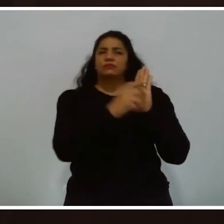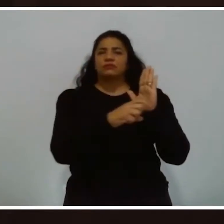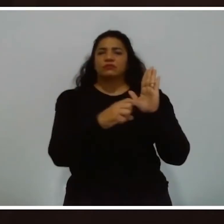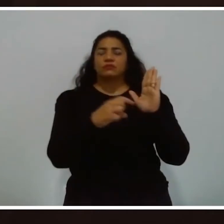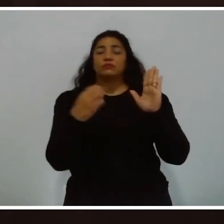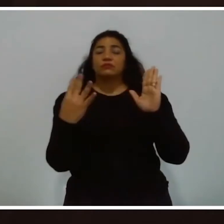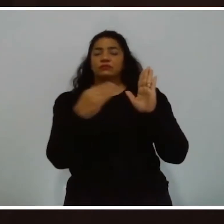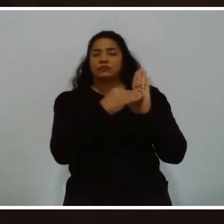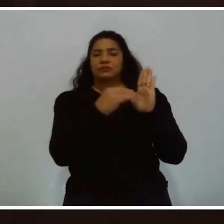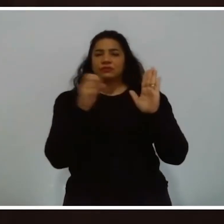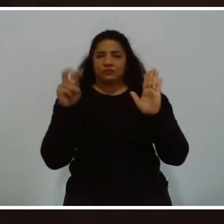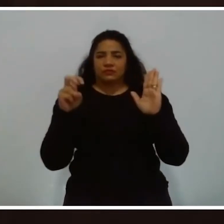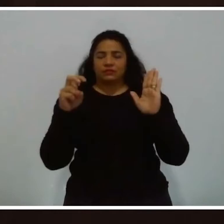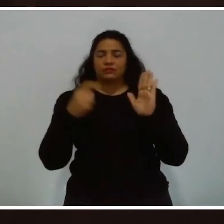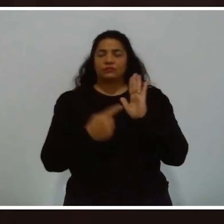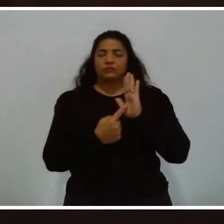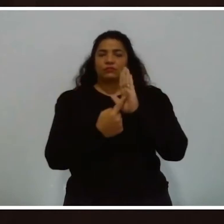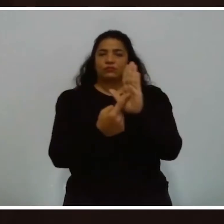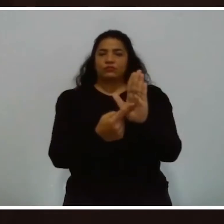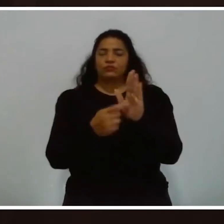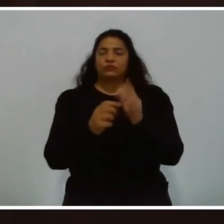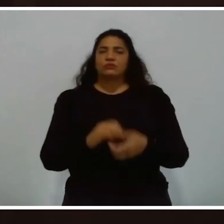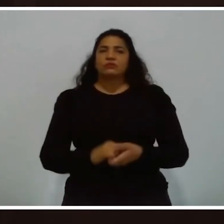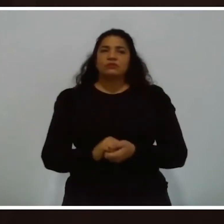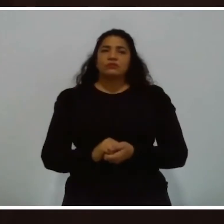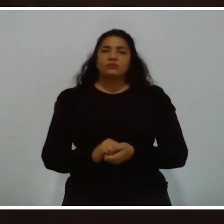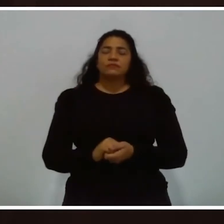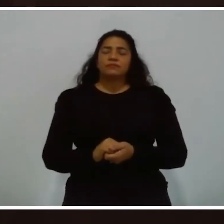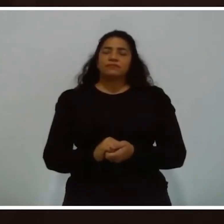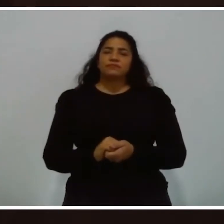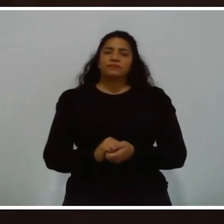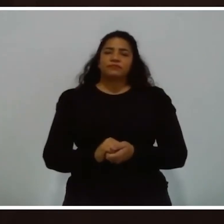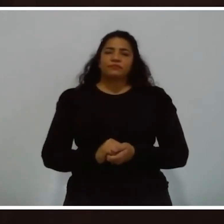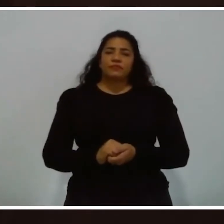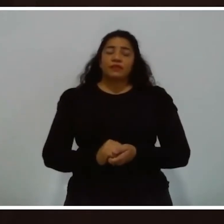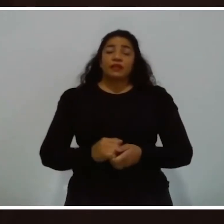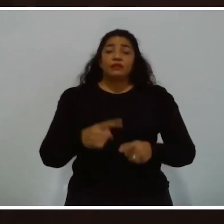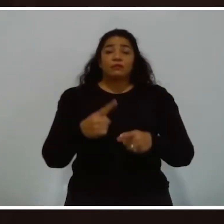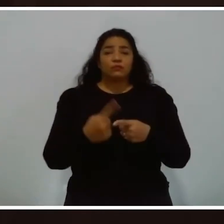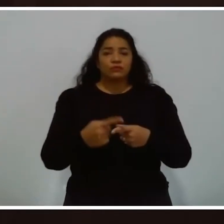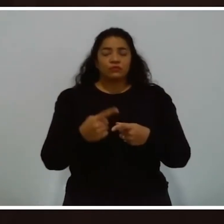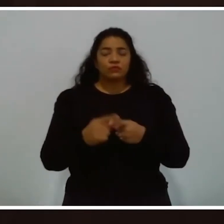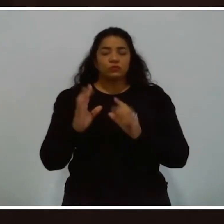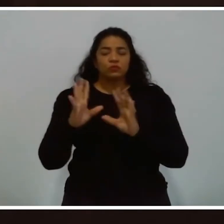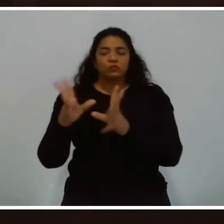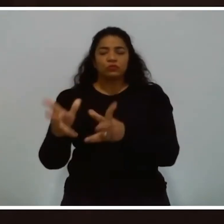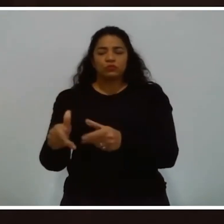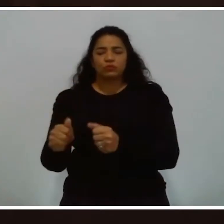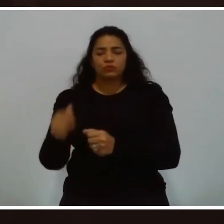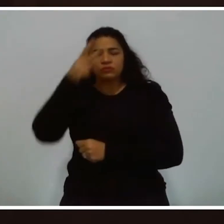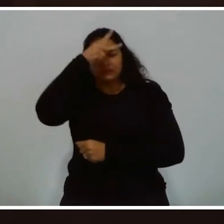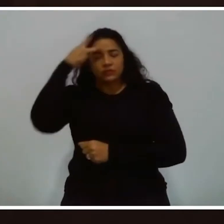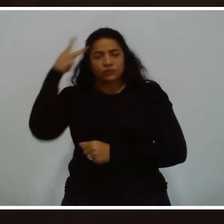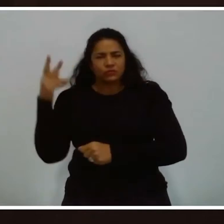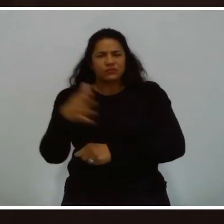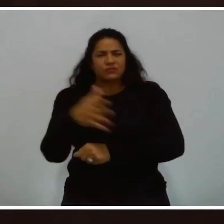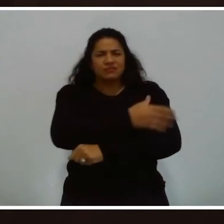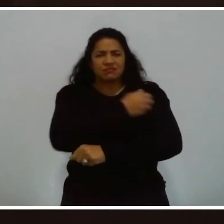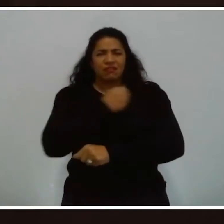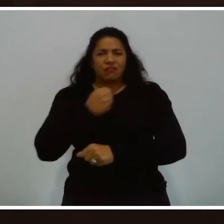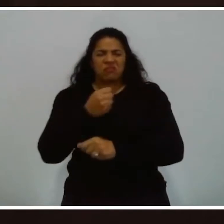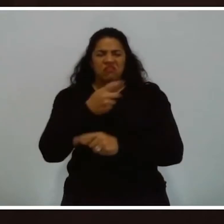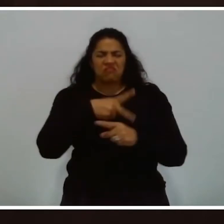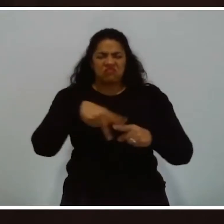assim: porque todo o que é nascido de Deus vence o mundo, e esta é a vitória